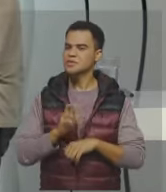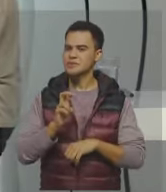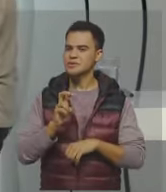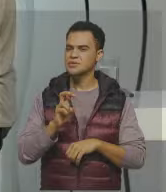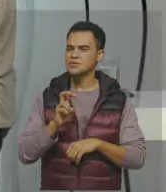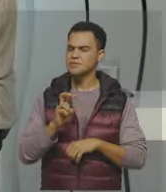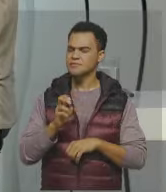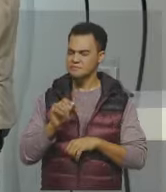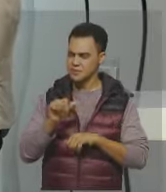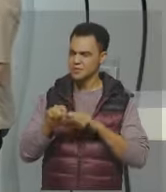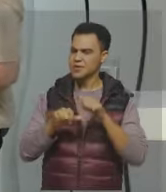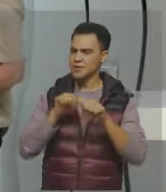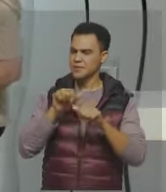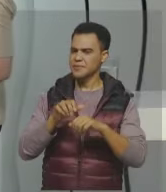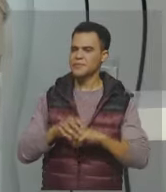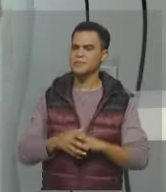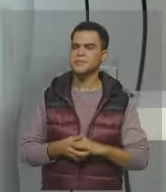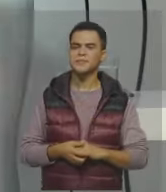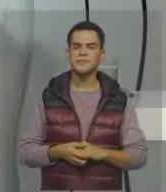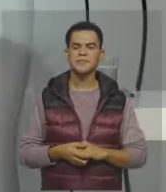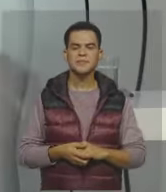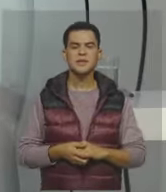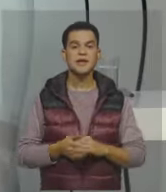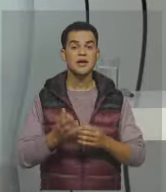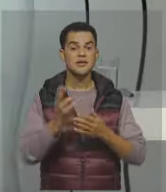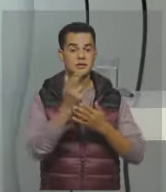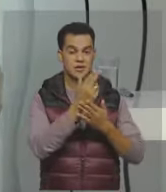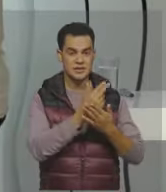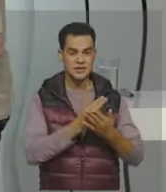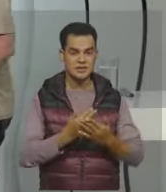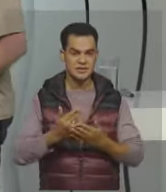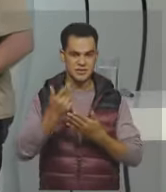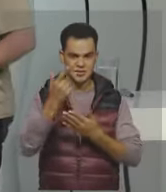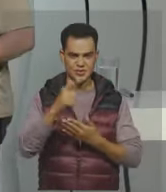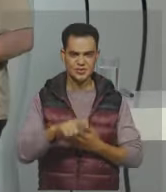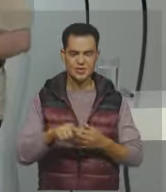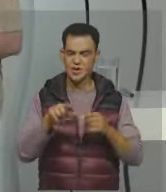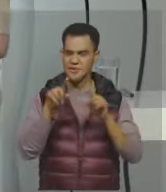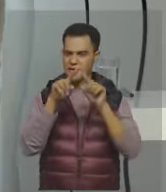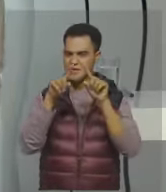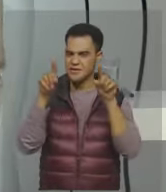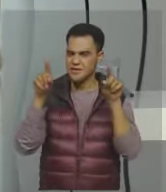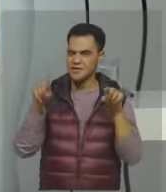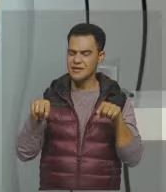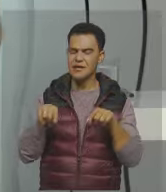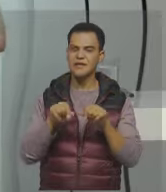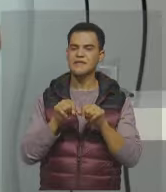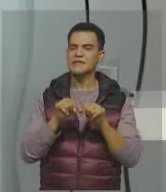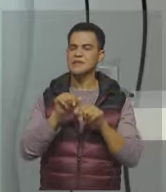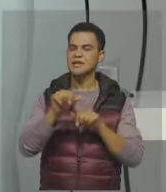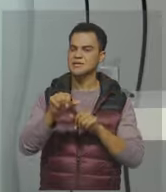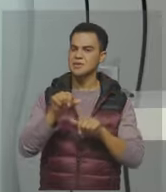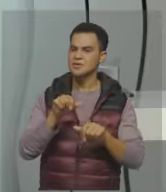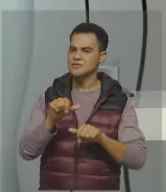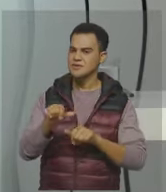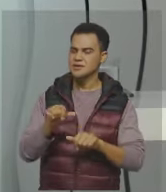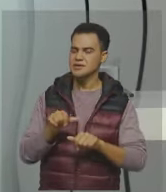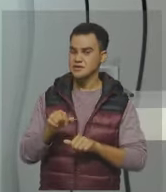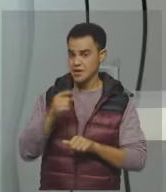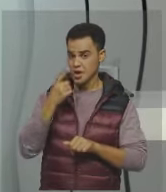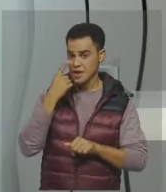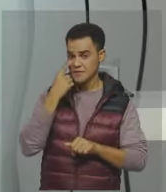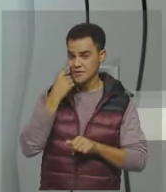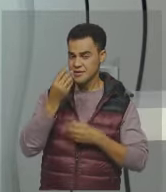aqui do flipchart. E aí eu vou redesenhar o circuito fazendo essa modificação, tá? Então, vejam como é que